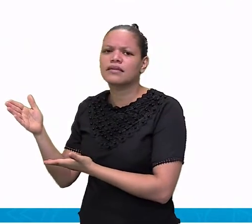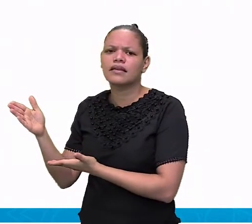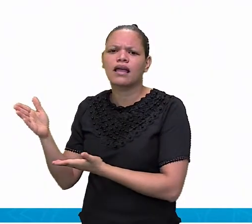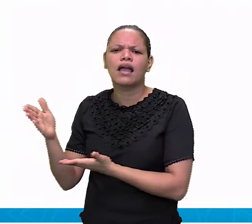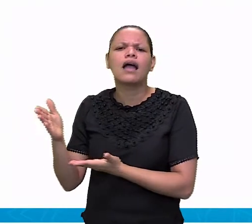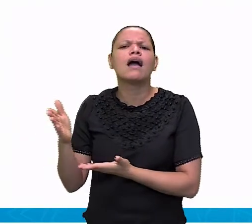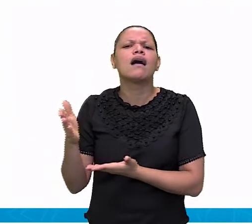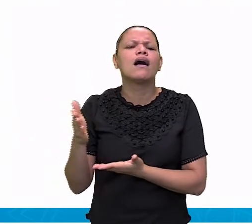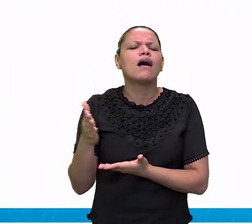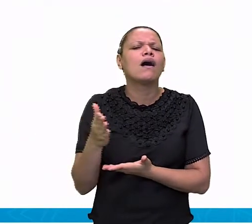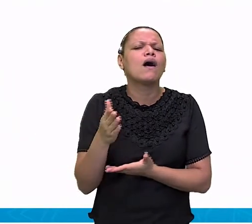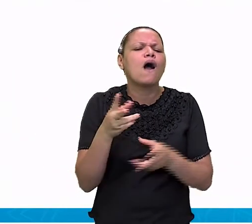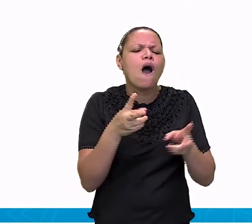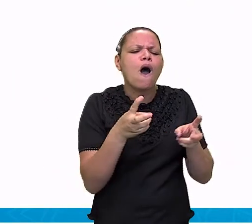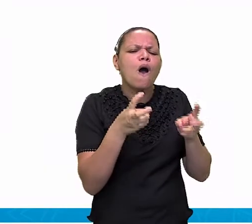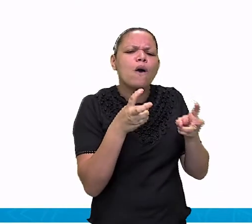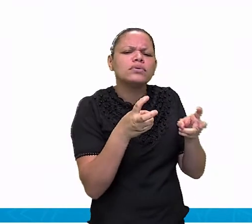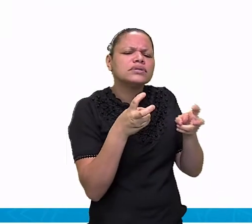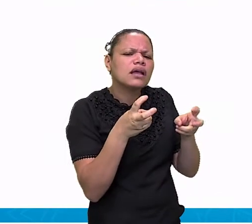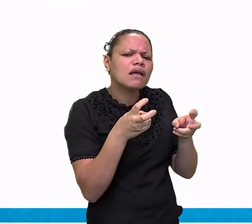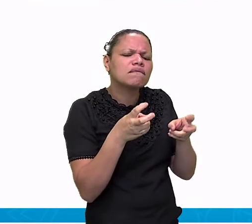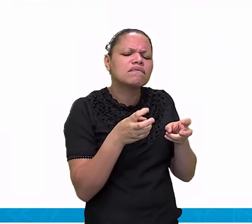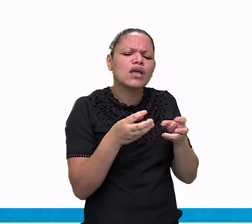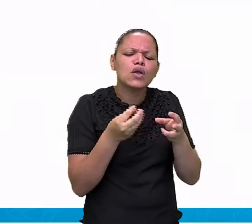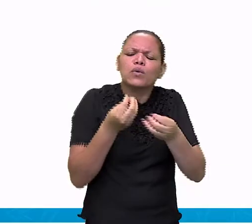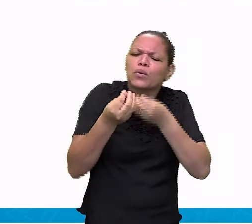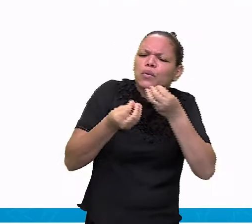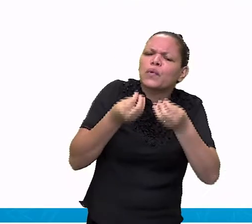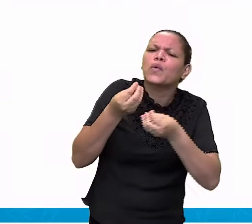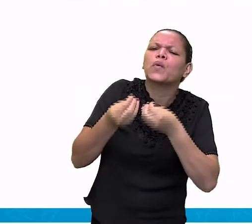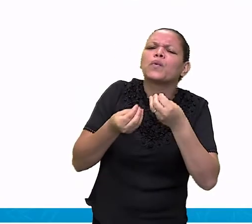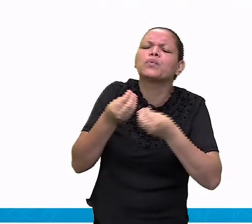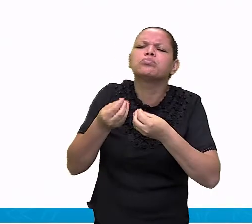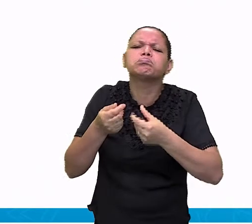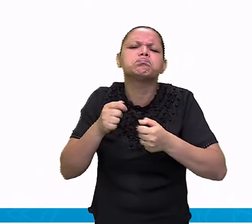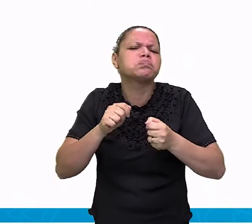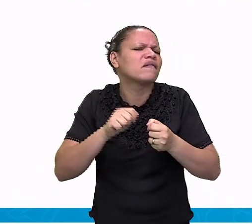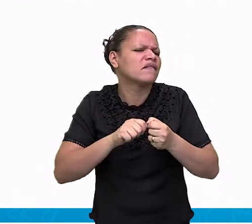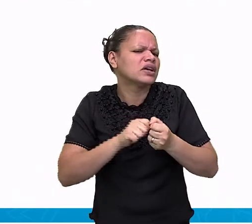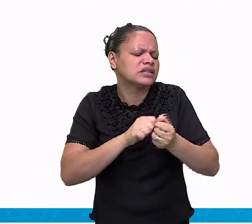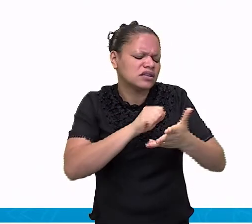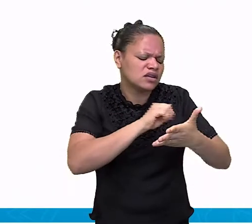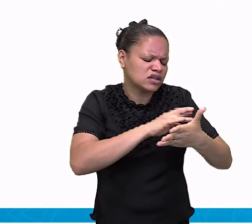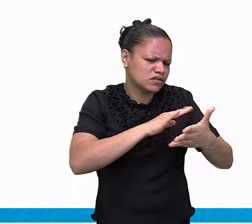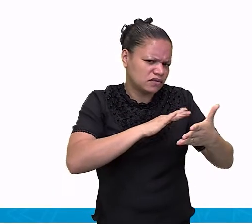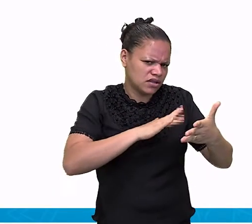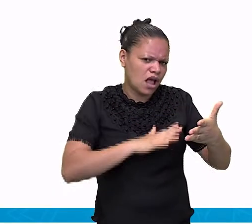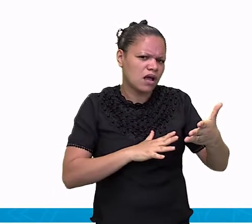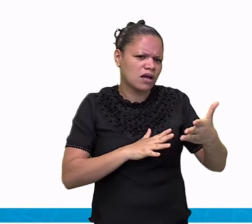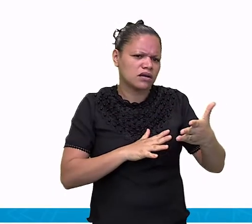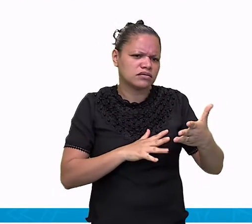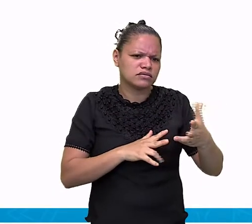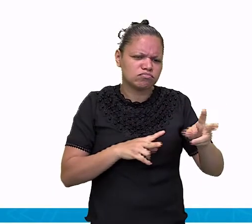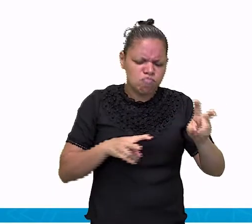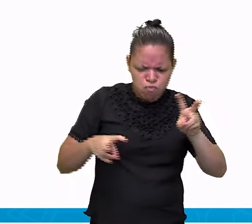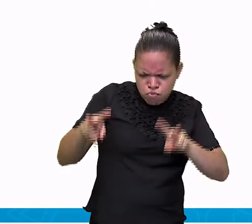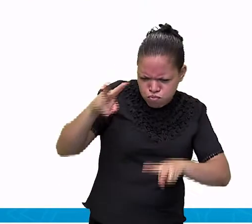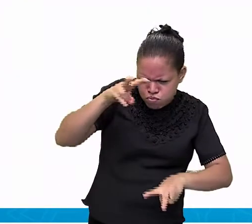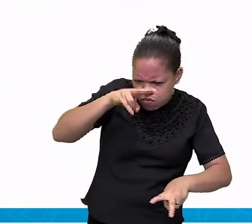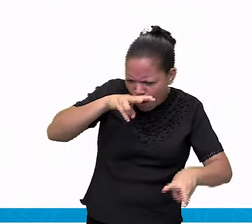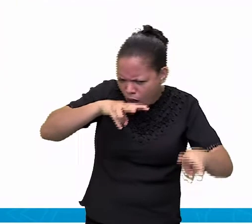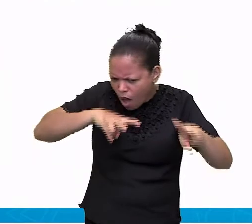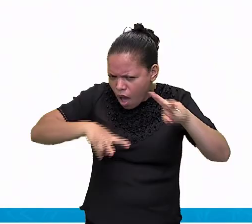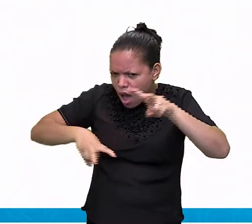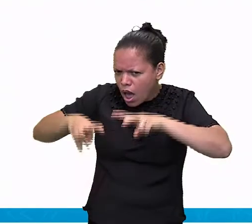observe só. Como você iria fazer a atividade? Você iria analisar o gráfico, né? Ou a legenda, a